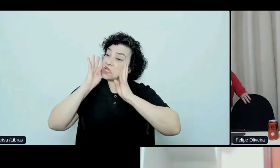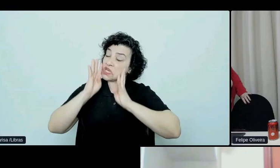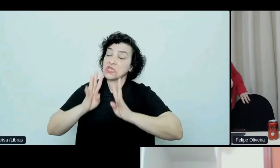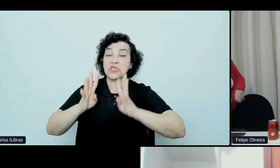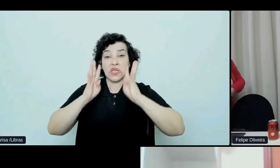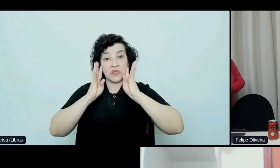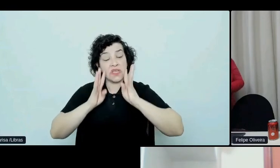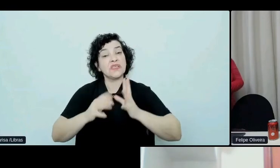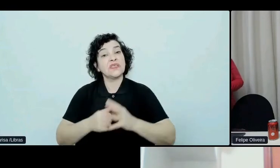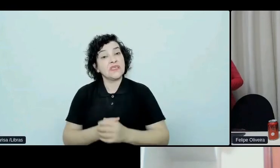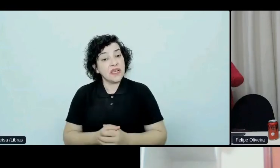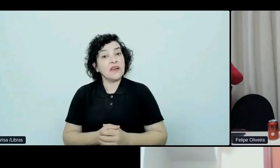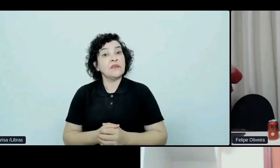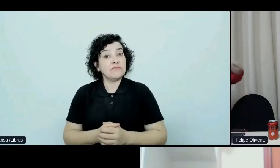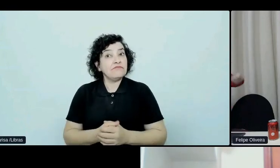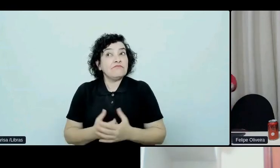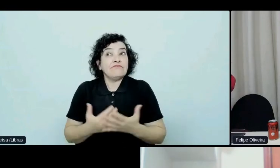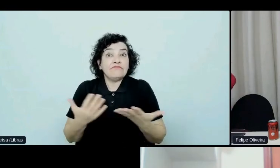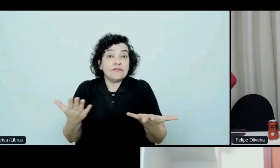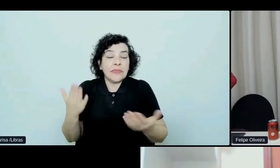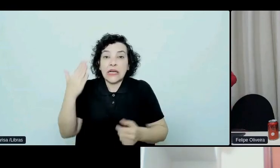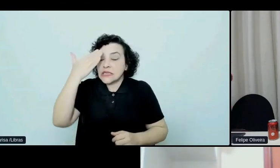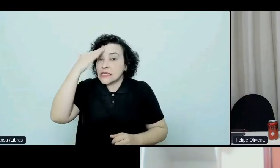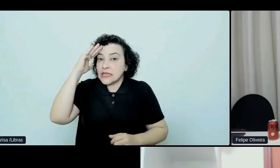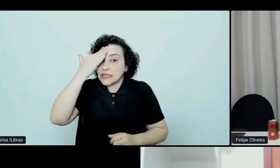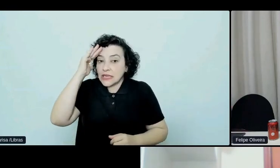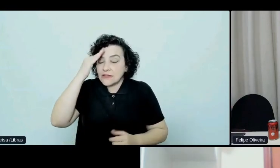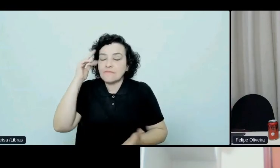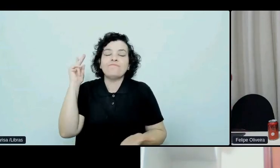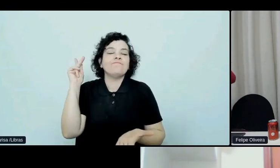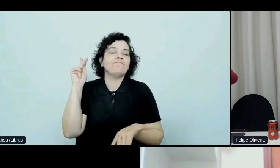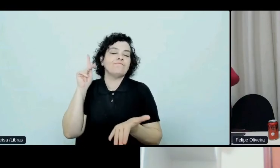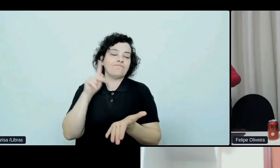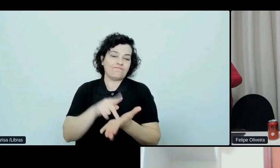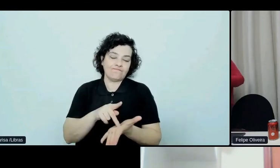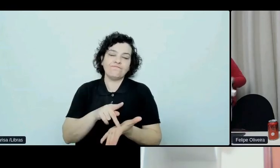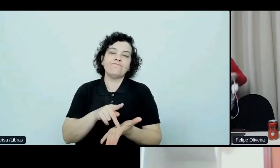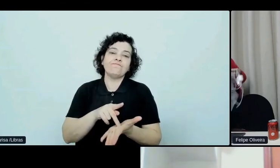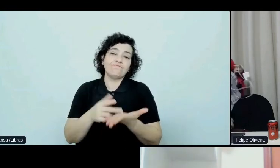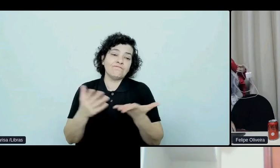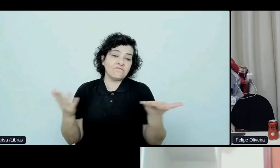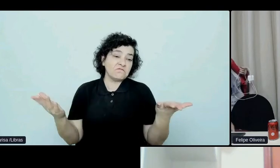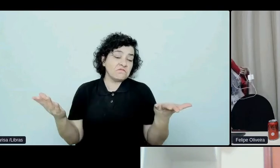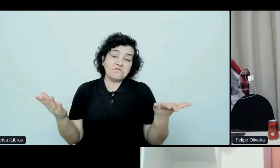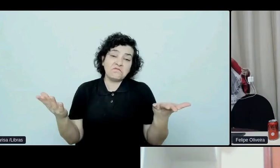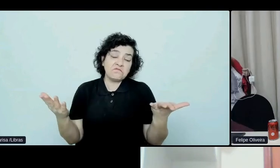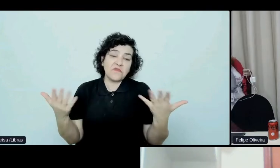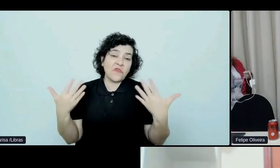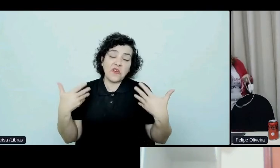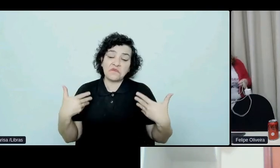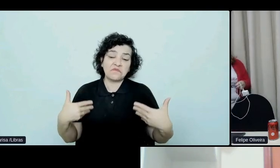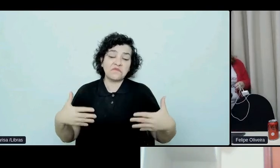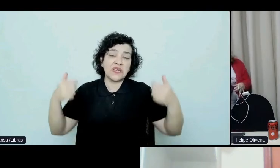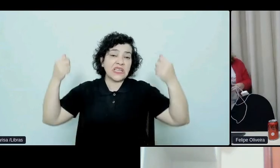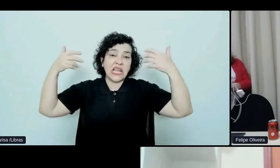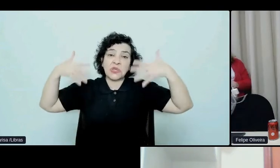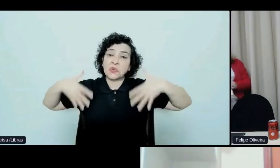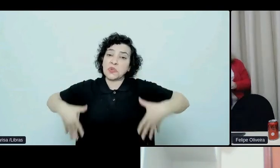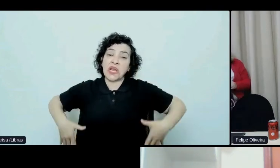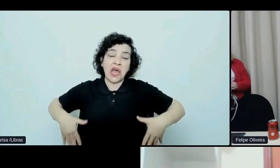cheguei falando, inclusive na entrevista, que eu era autista, fui me apresentando e coloquei dentre as características. Isso foi muito